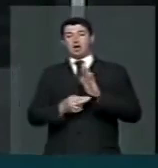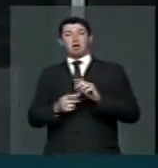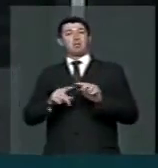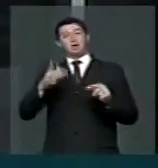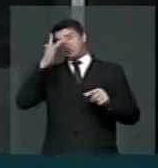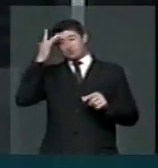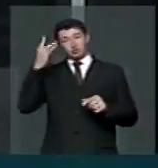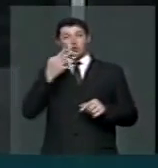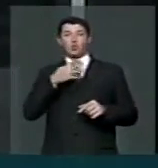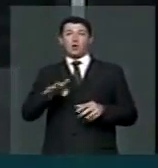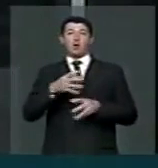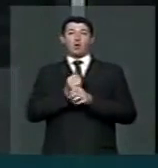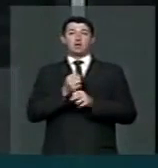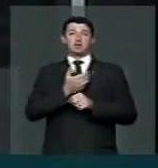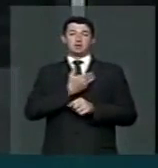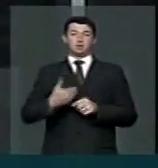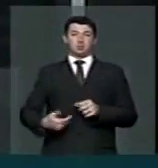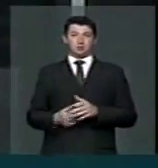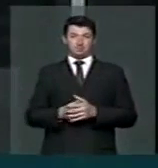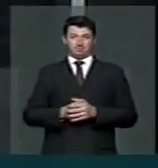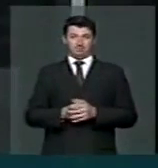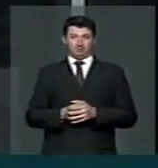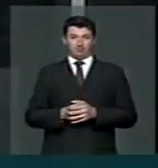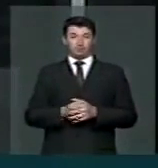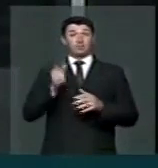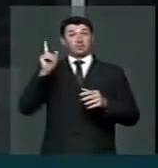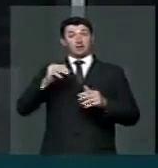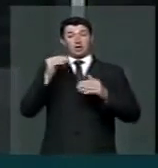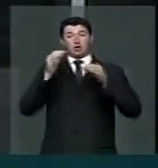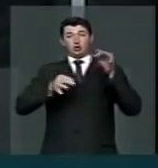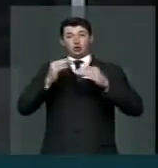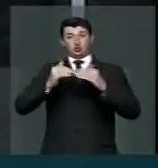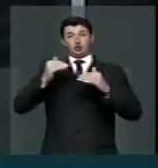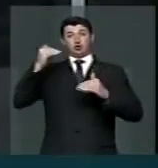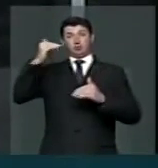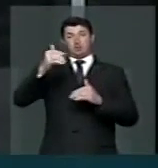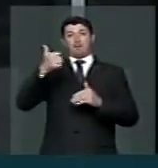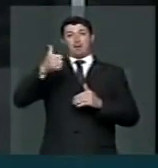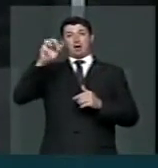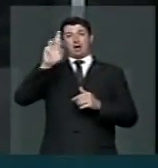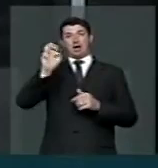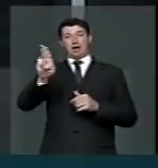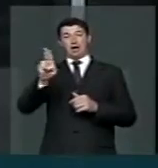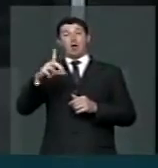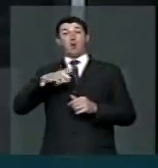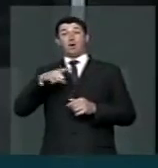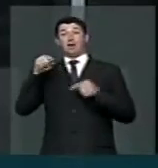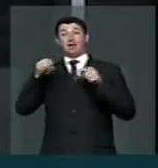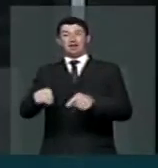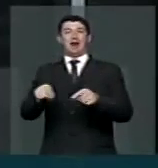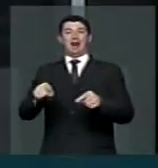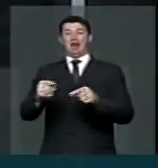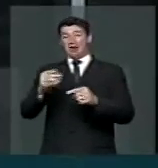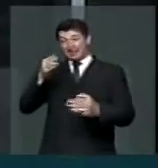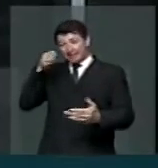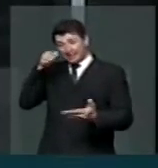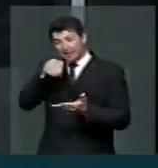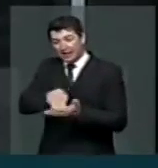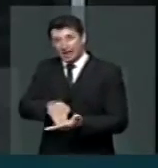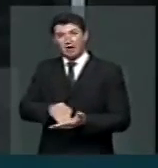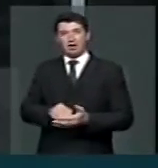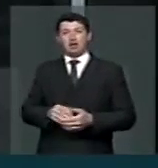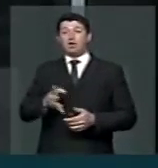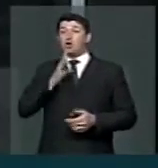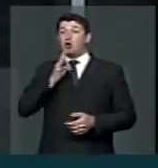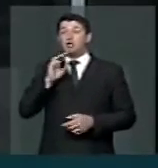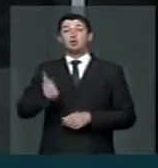de orçamento público. Além disso, são os magistrados de primeiro grau, que estão na ponta do atendimento e sabem o que é melhor